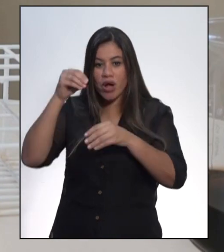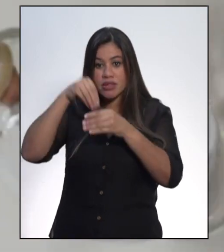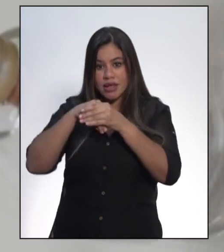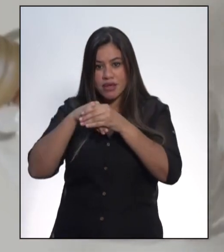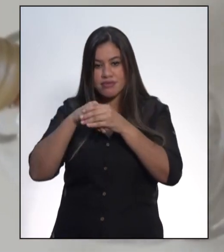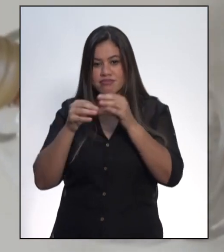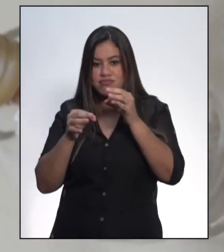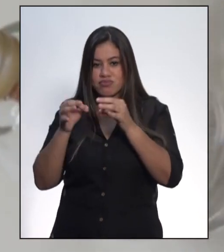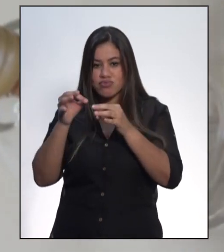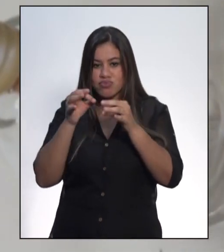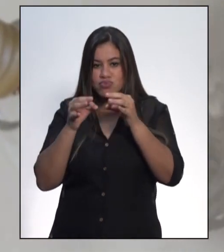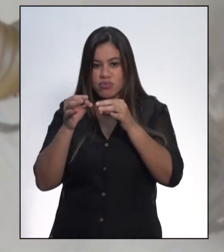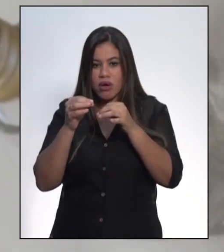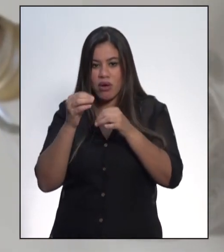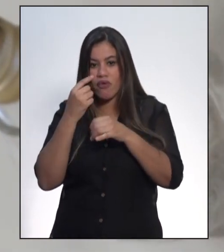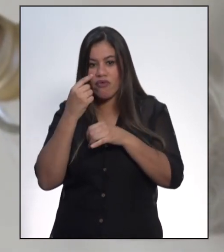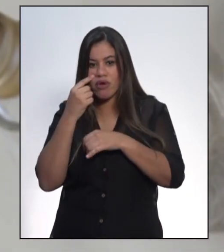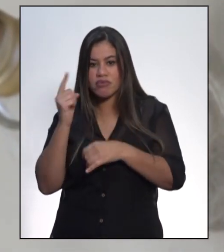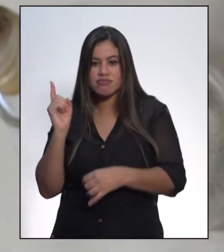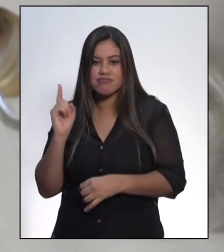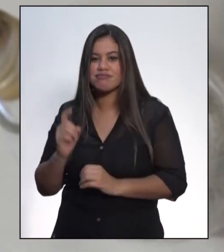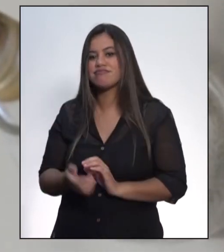ensaio.